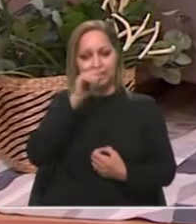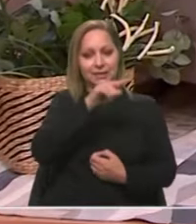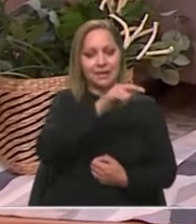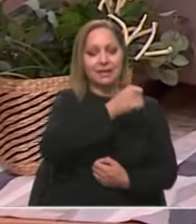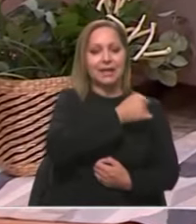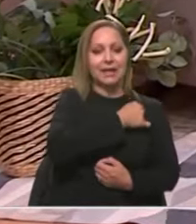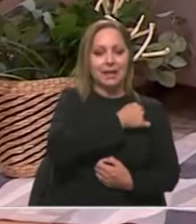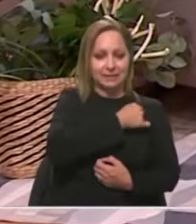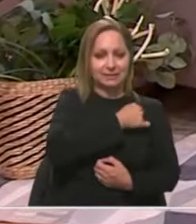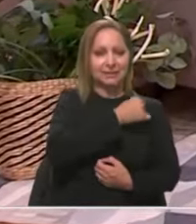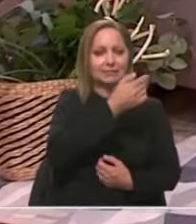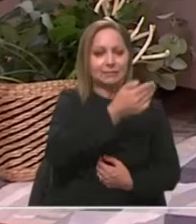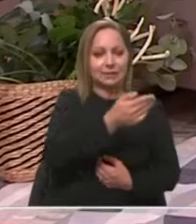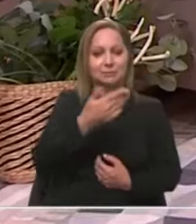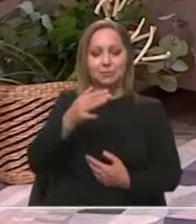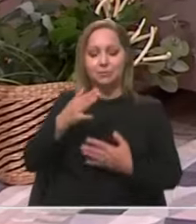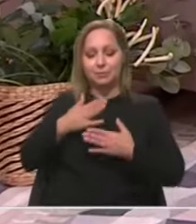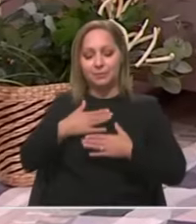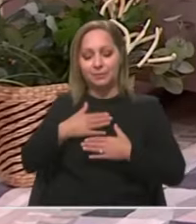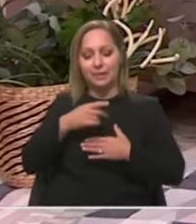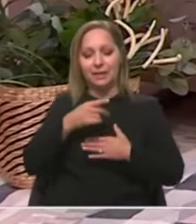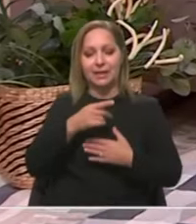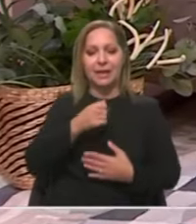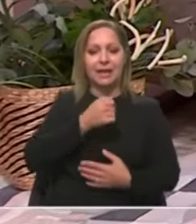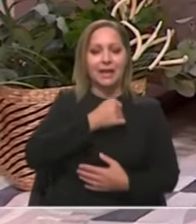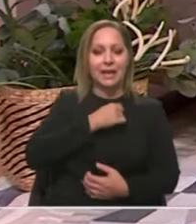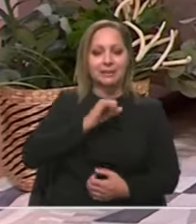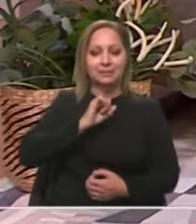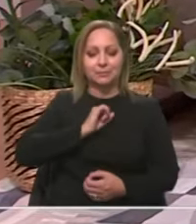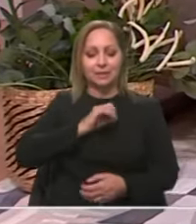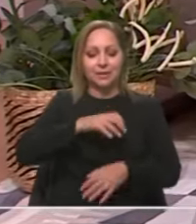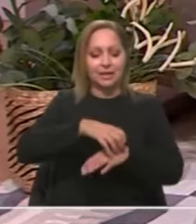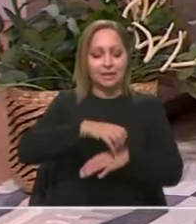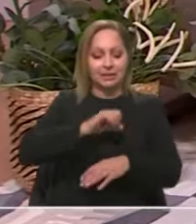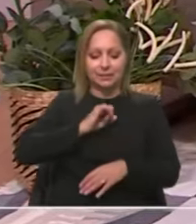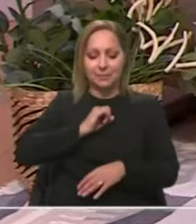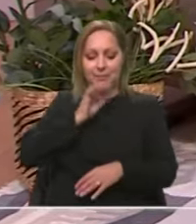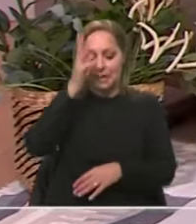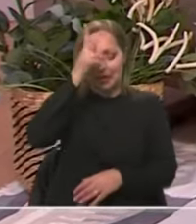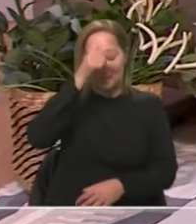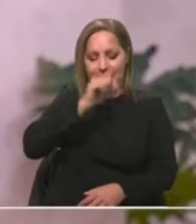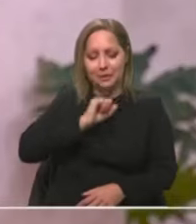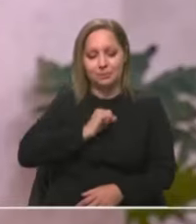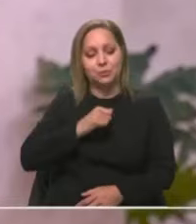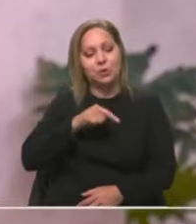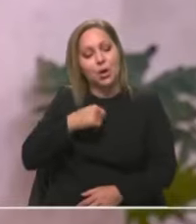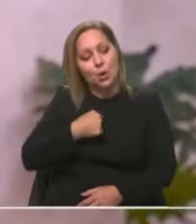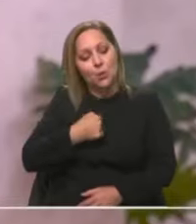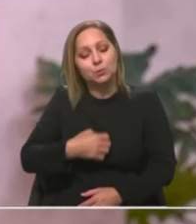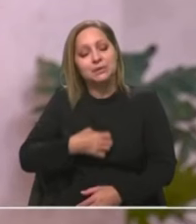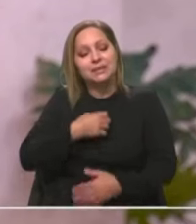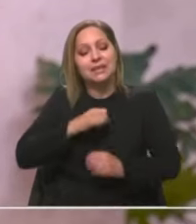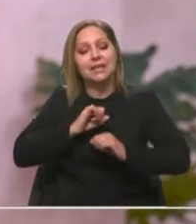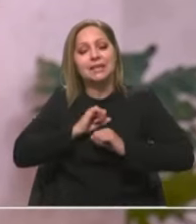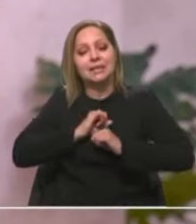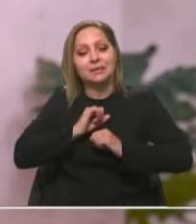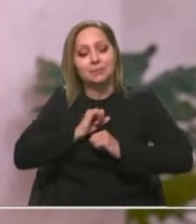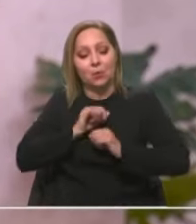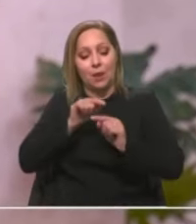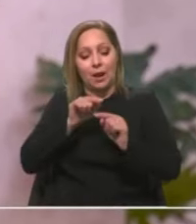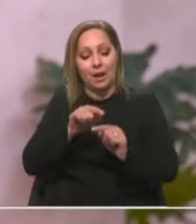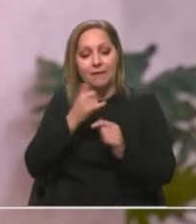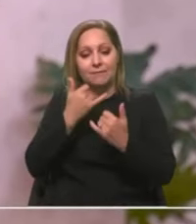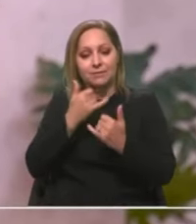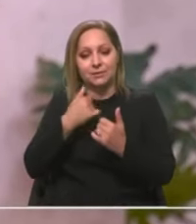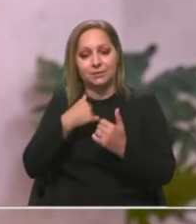era uma família, era a minha casa, eram os meus animais, era a minha quinta. E eu realmente fui muito feliz lá. E dar a volta para